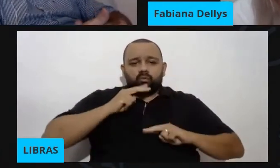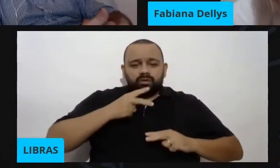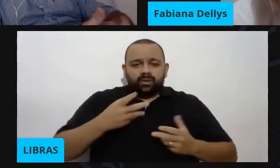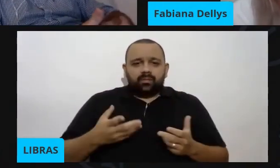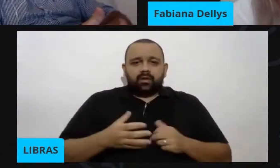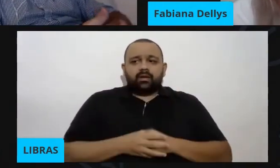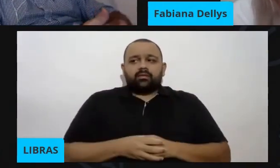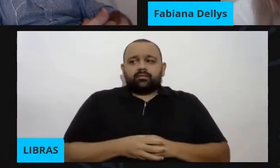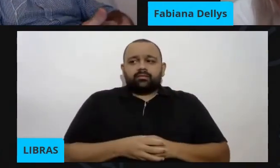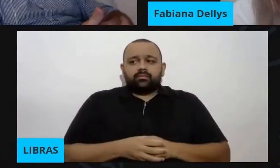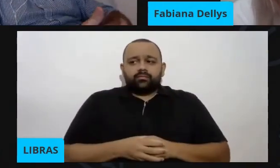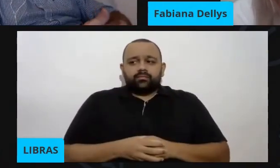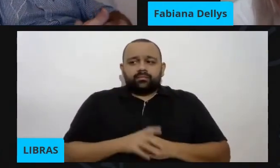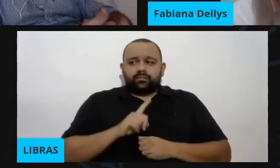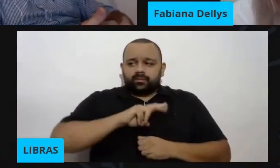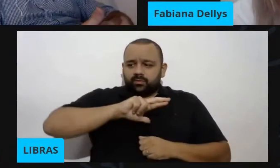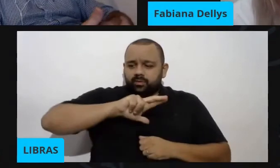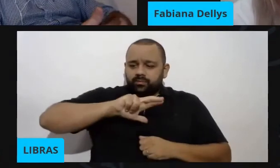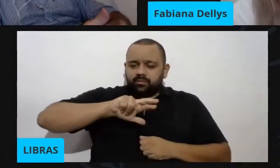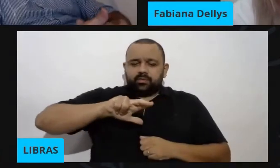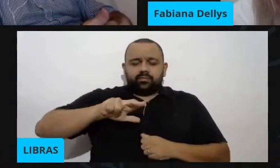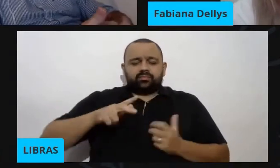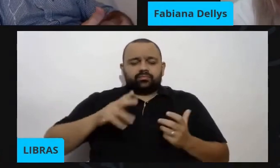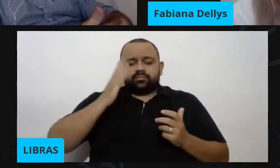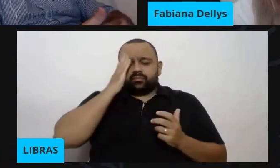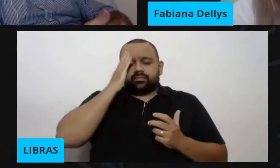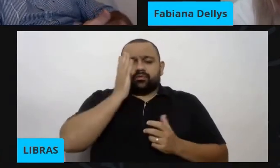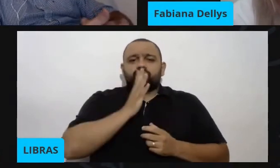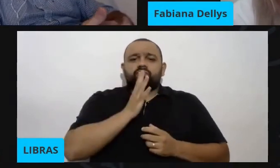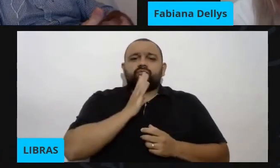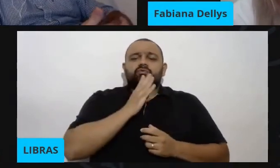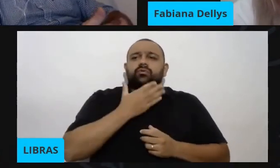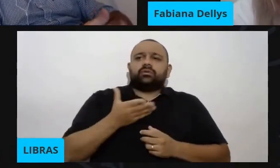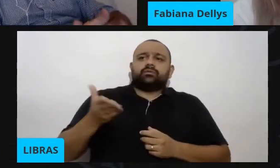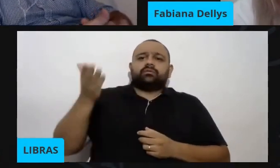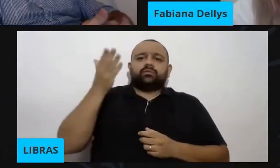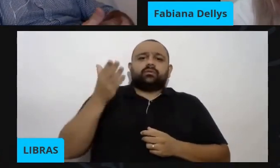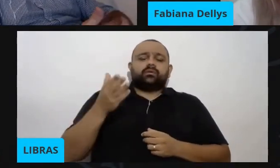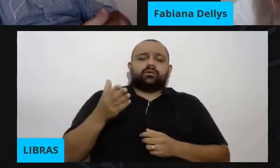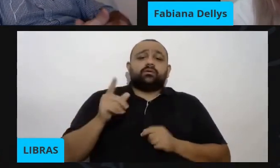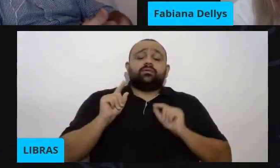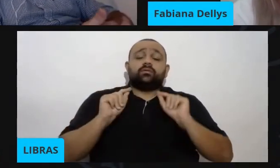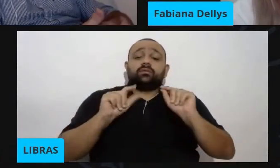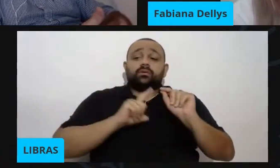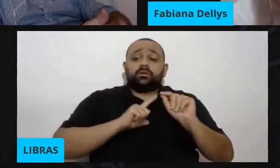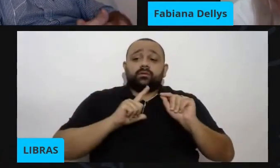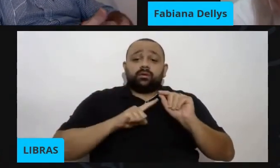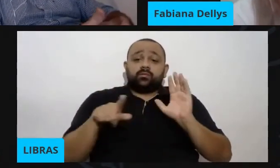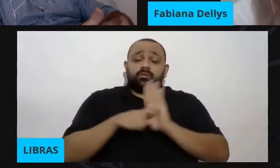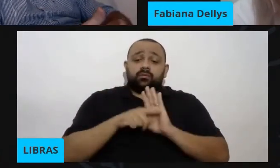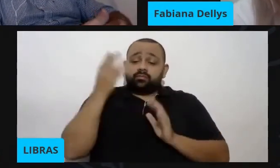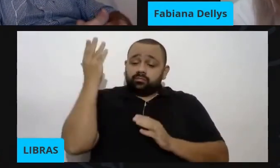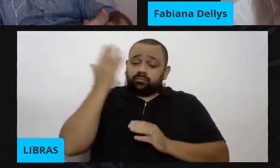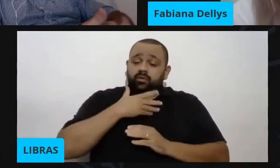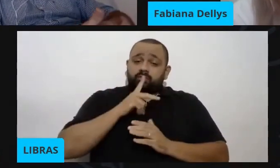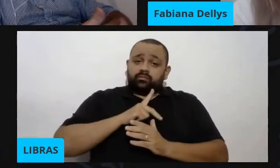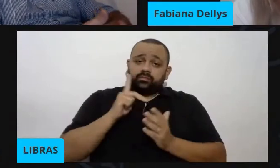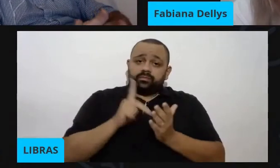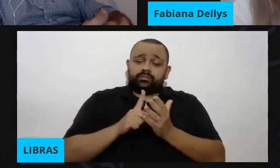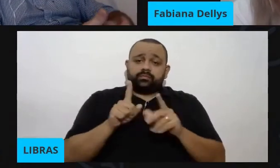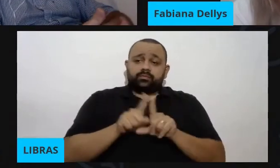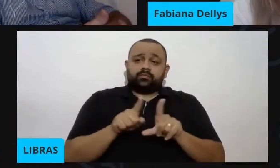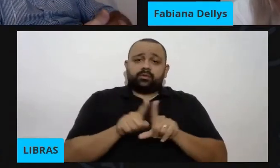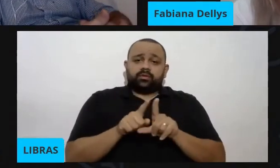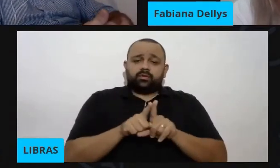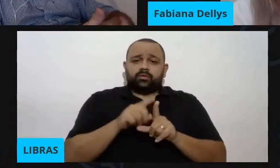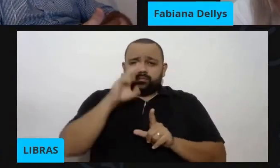aplicado, né? São métodos muito conhecidos e que têm comprovações e evidência,